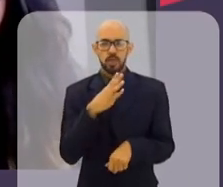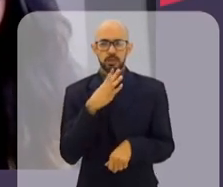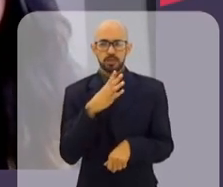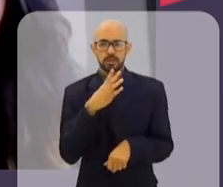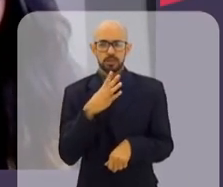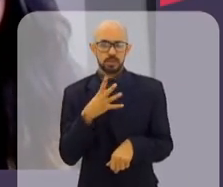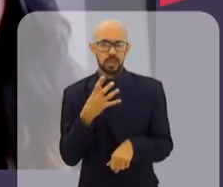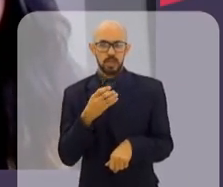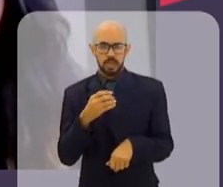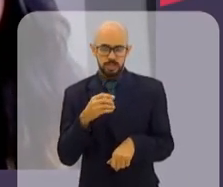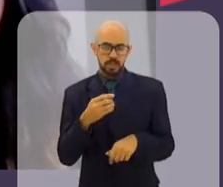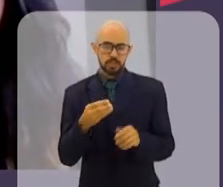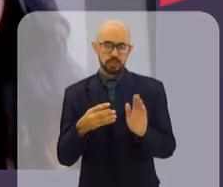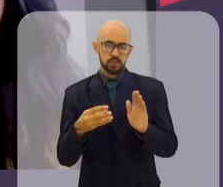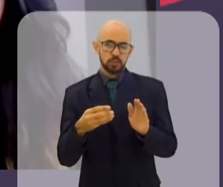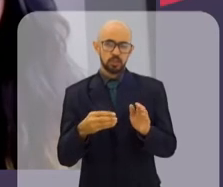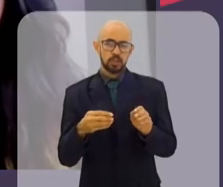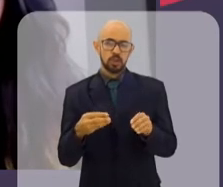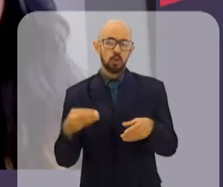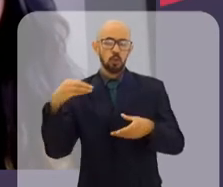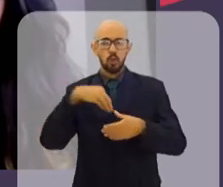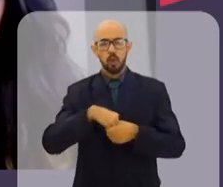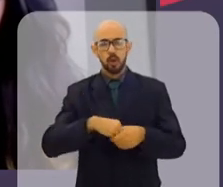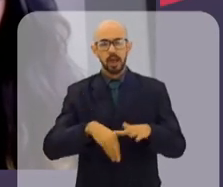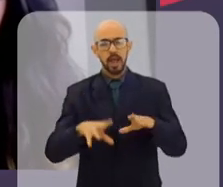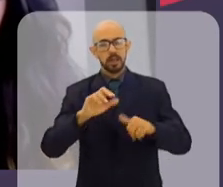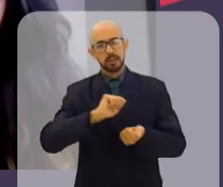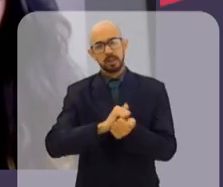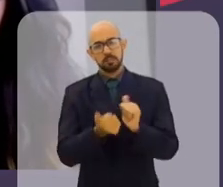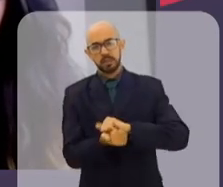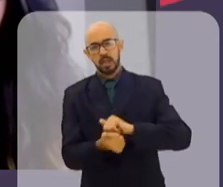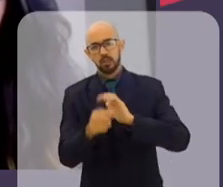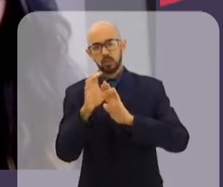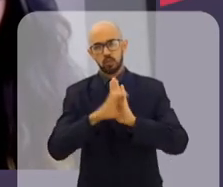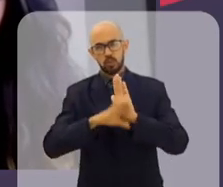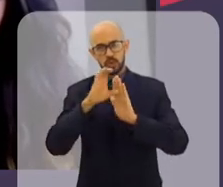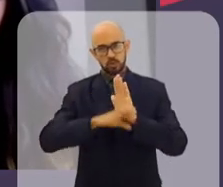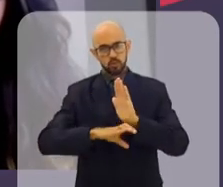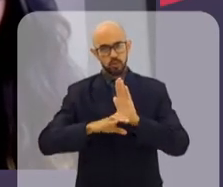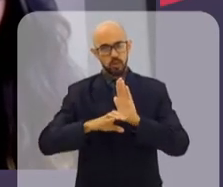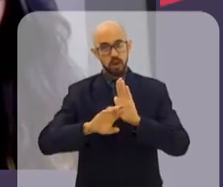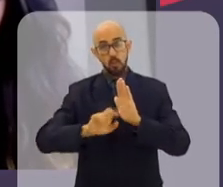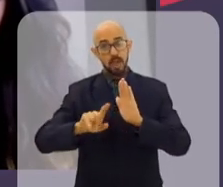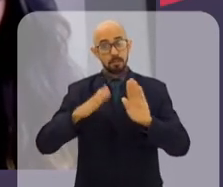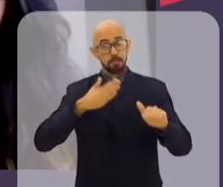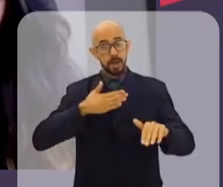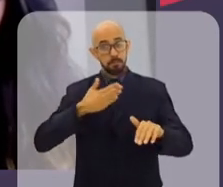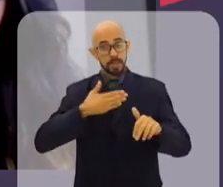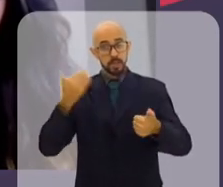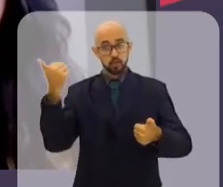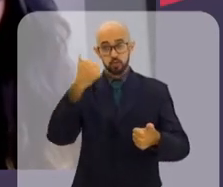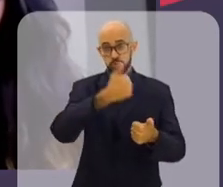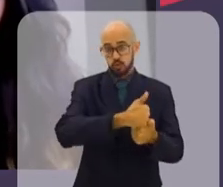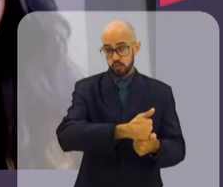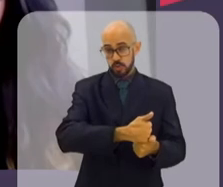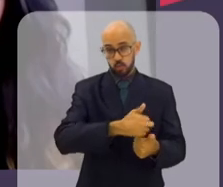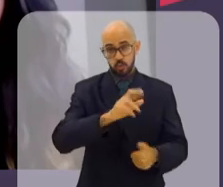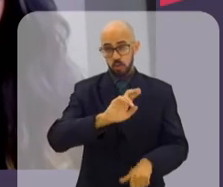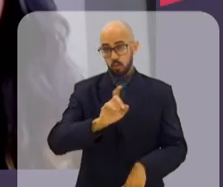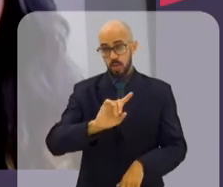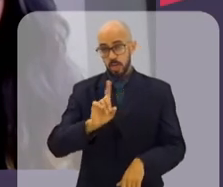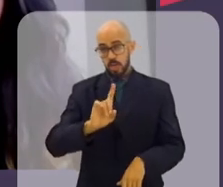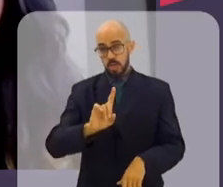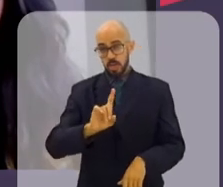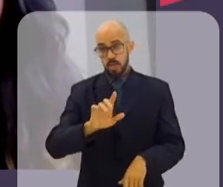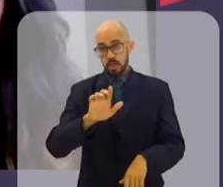a inclusão desse saber no currículo, mas eu não vejo como positivo uma substituição. Eu acho que